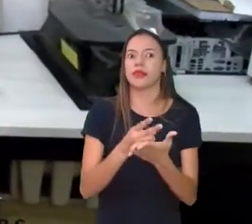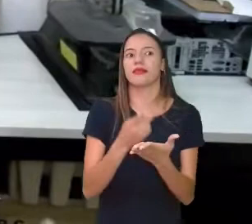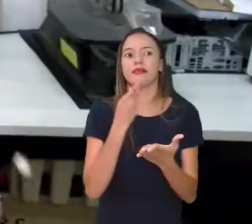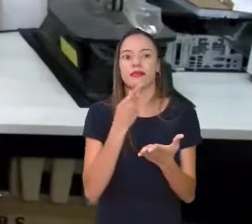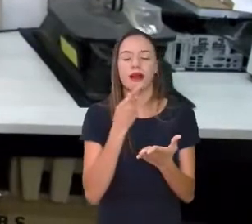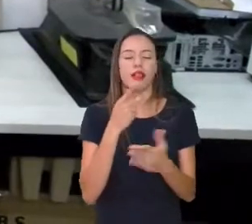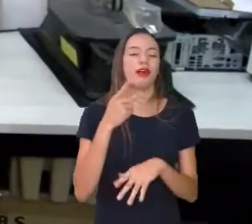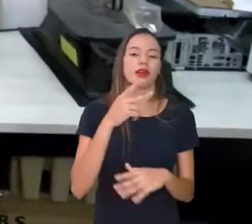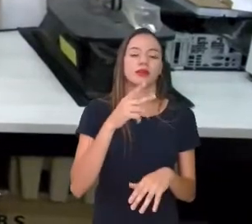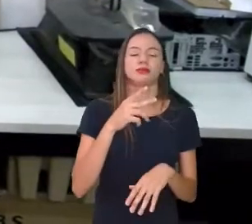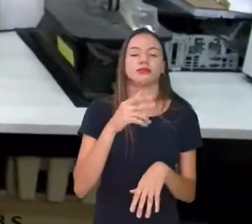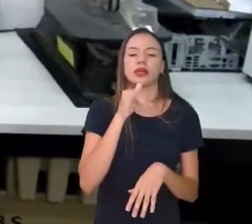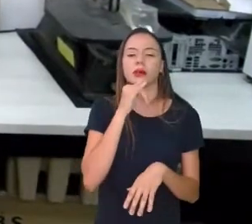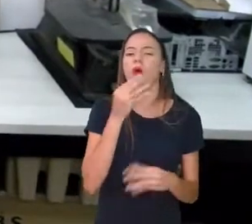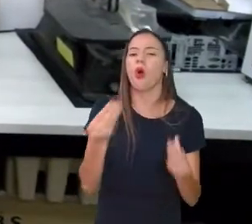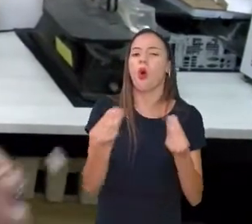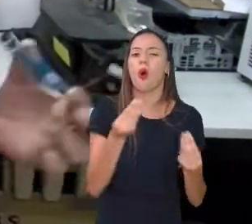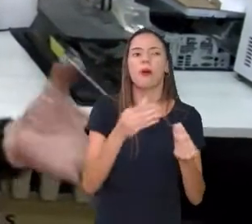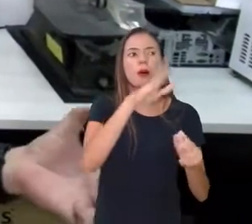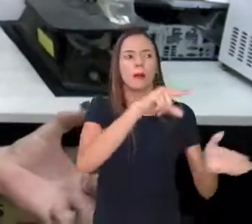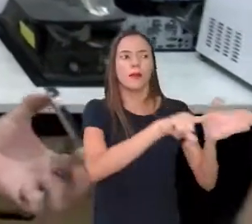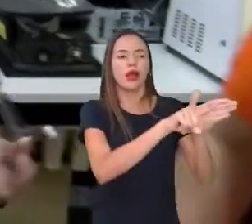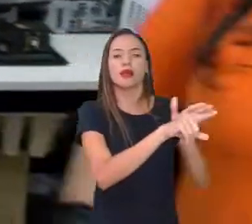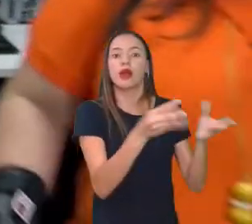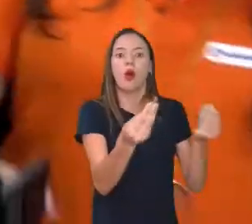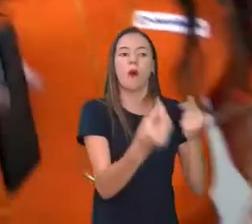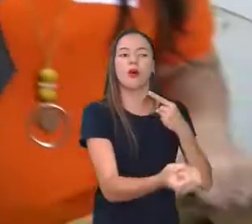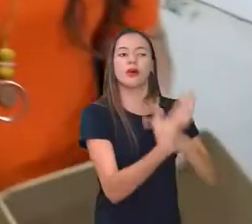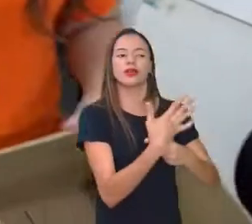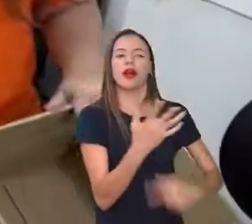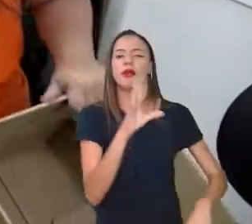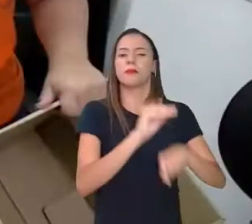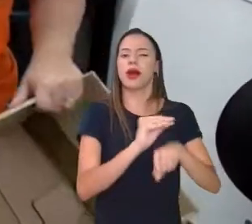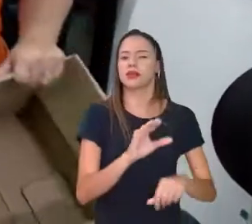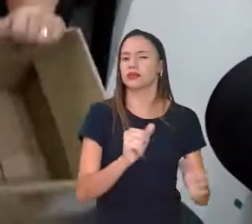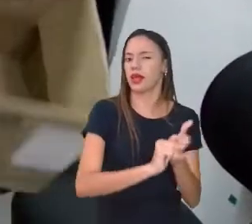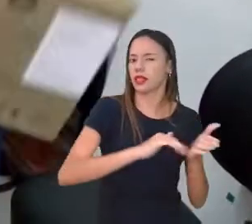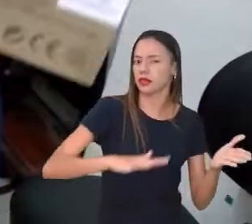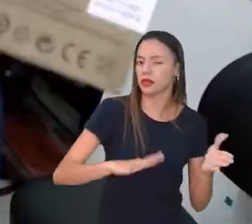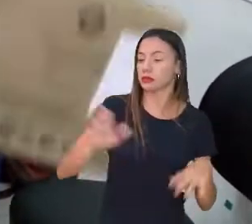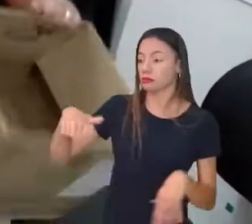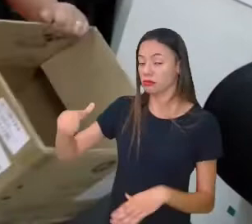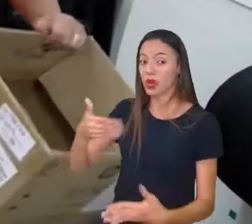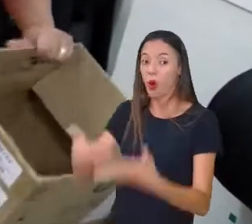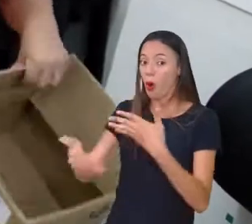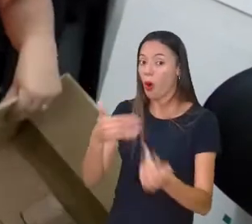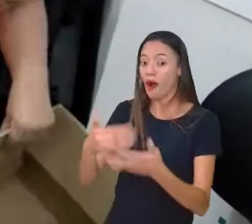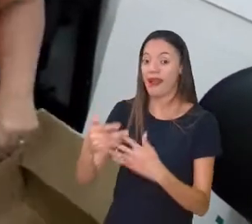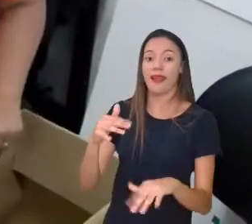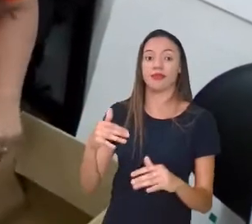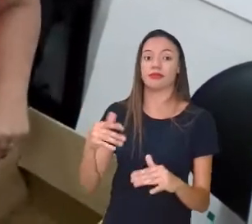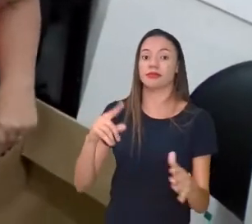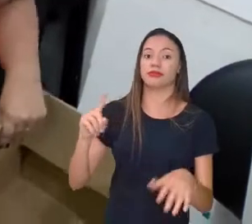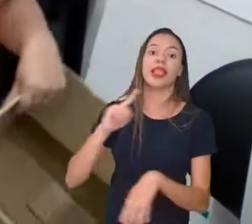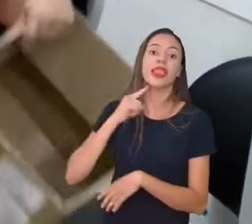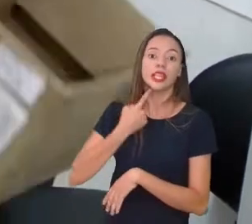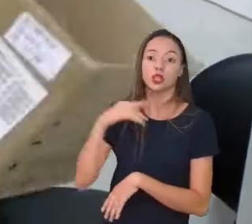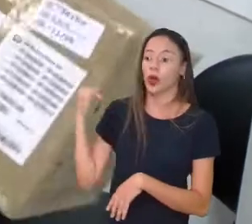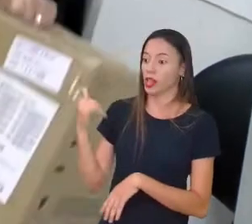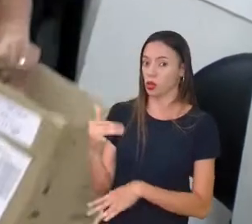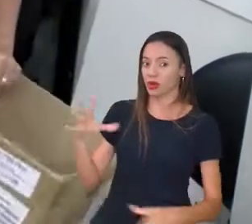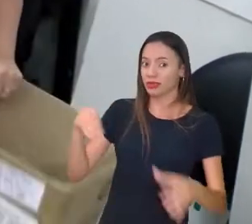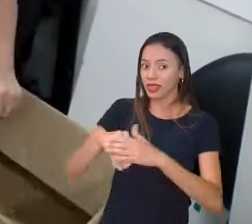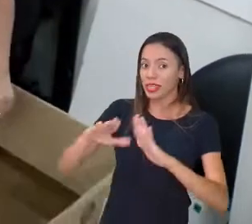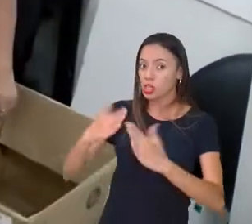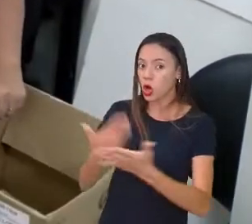para mandar pra gente aqui a foto dessa atividade? Pois é, e não é qualquer lixo eletrônico que a gente pode deixar na nossa escola. Então, mais